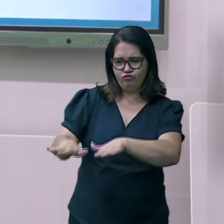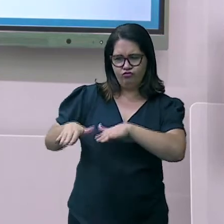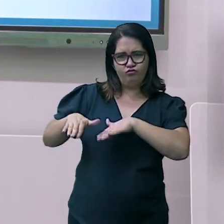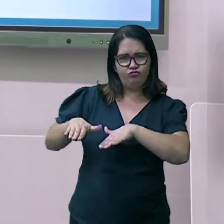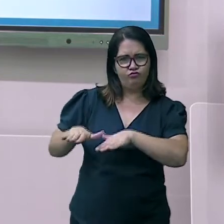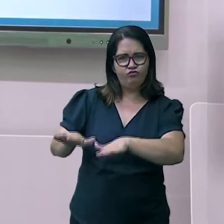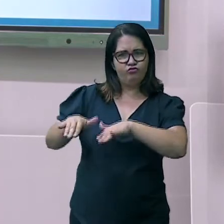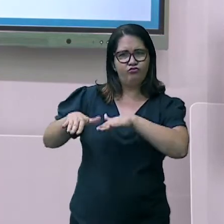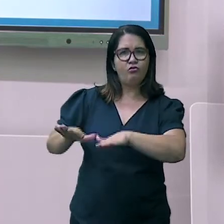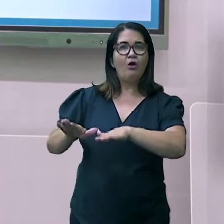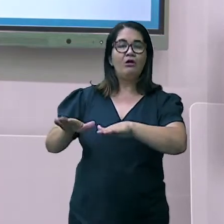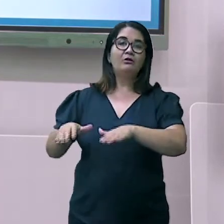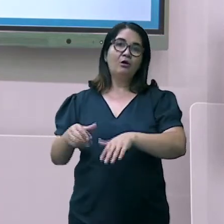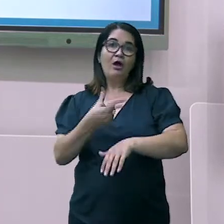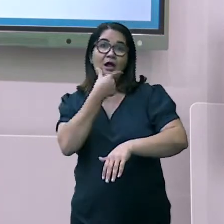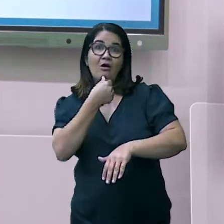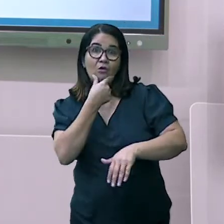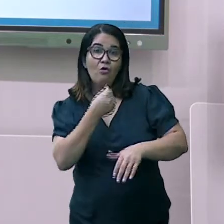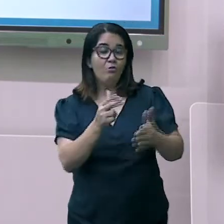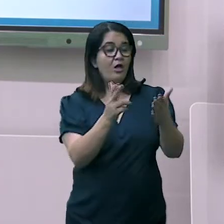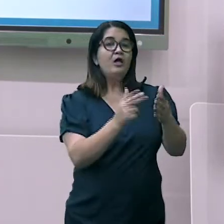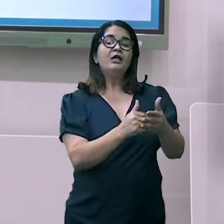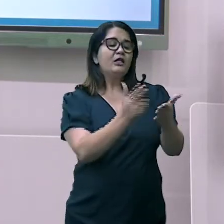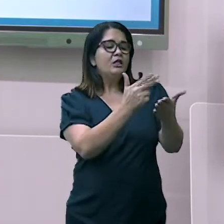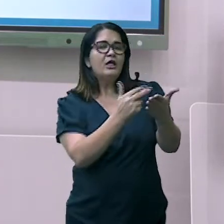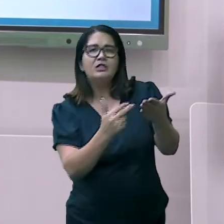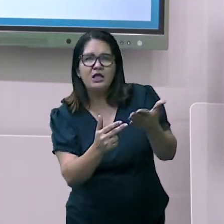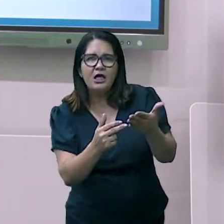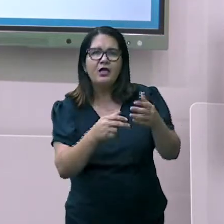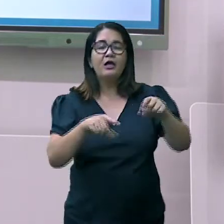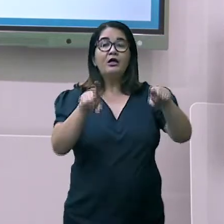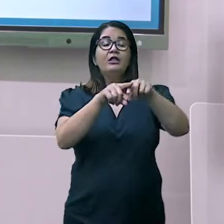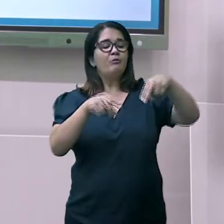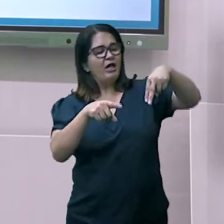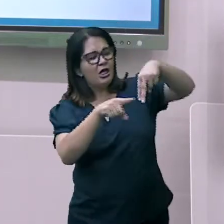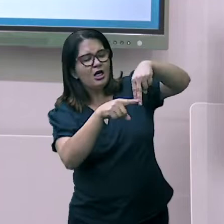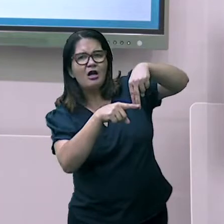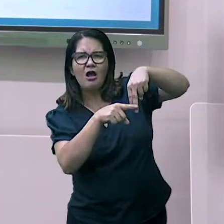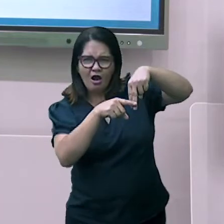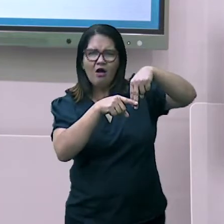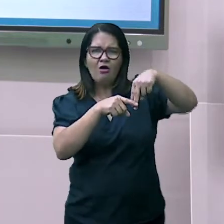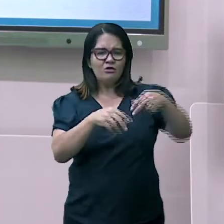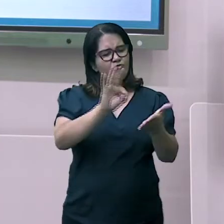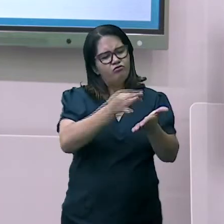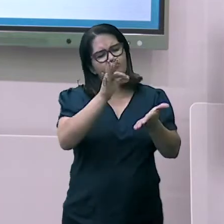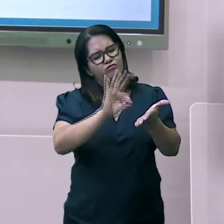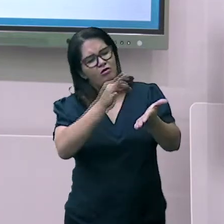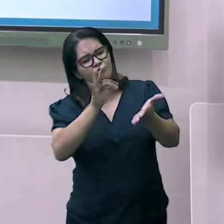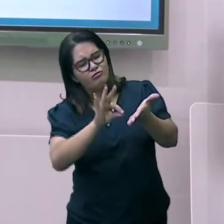faz cortes de roupa feminina com desenho masculino. Hoje em dia temos os